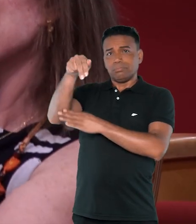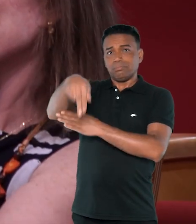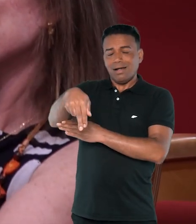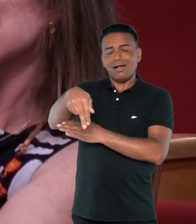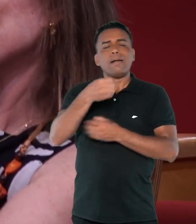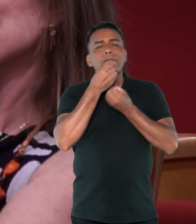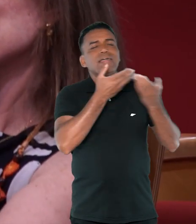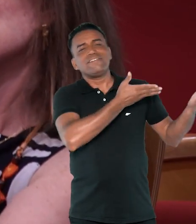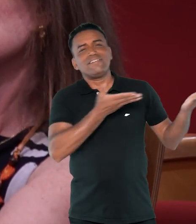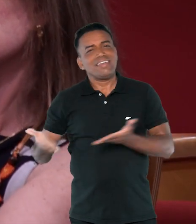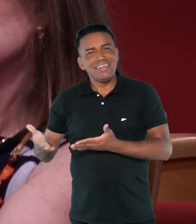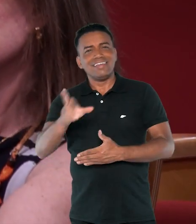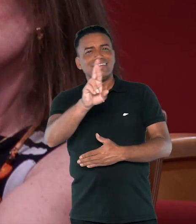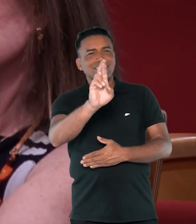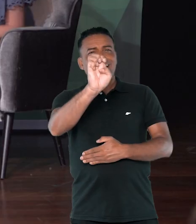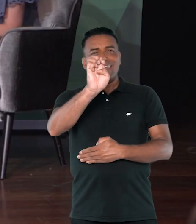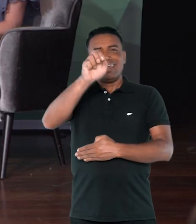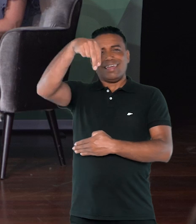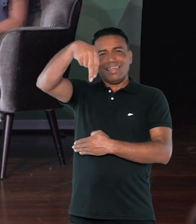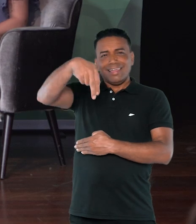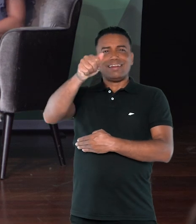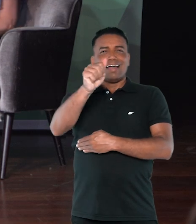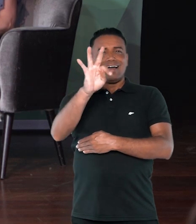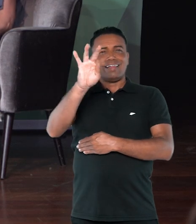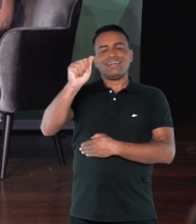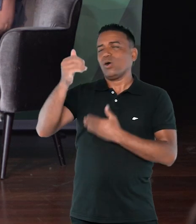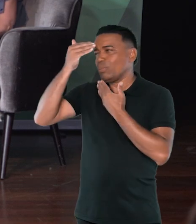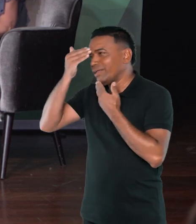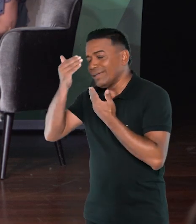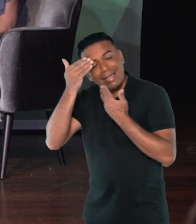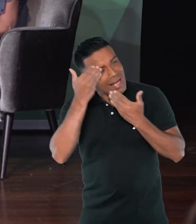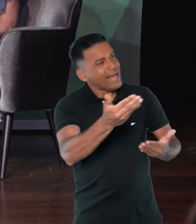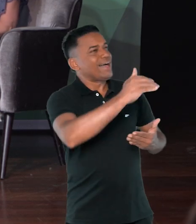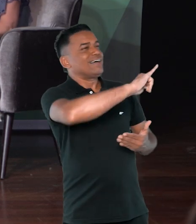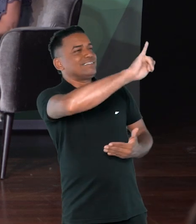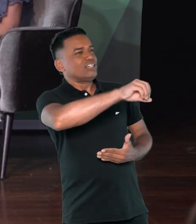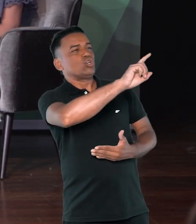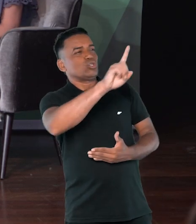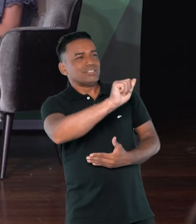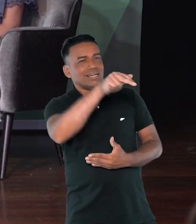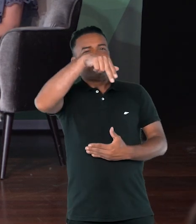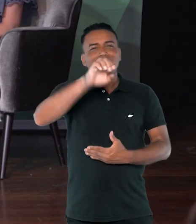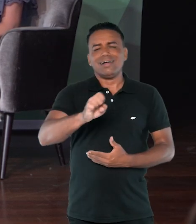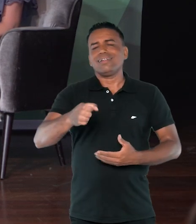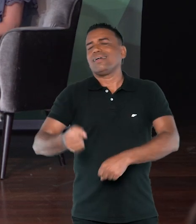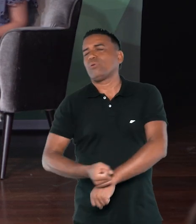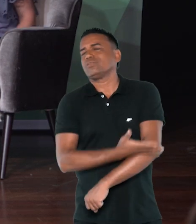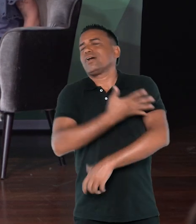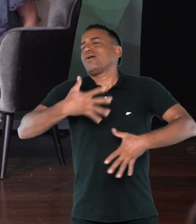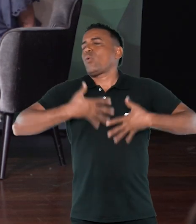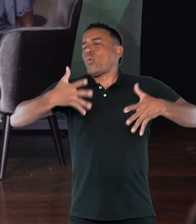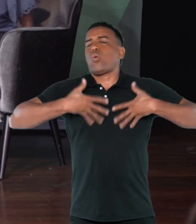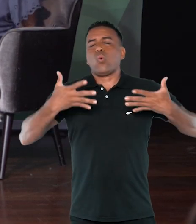Bem-vinda, Renata. Muito obrigada, Josane. Obrigada a vocês. É uma emoção estar aqui, uma alegria